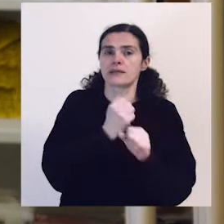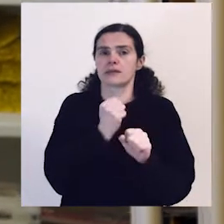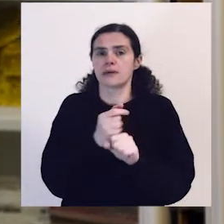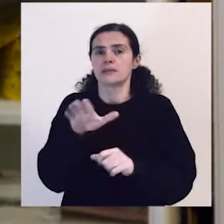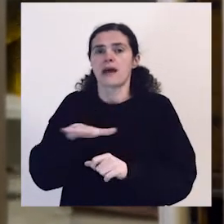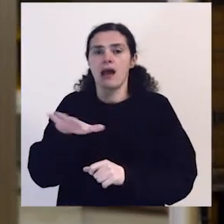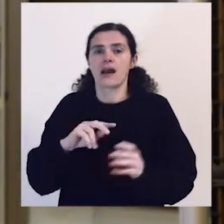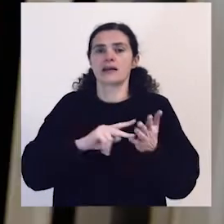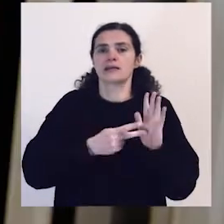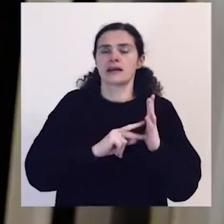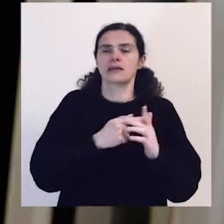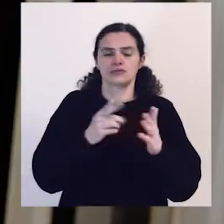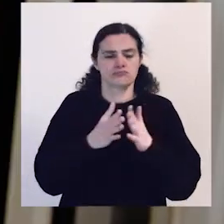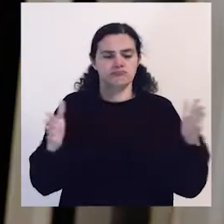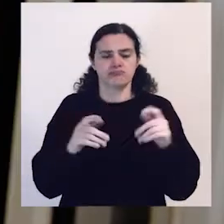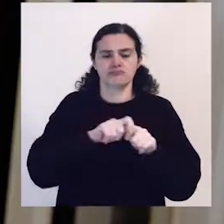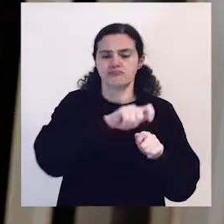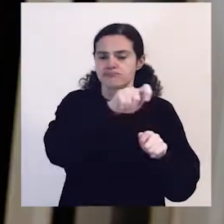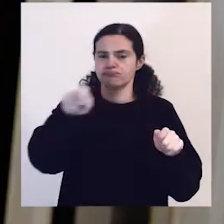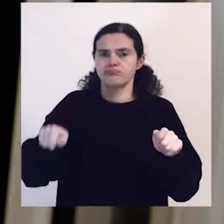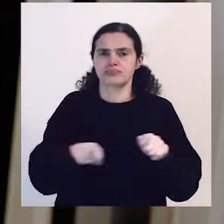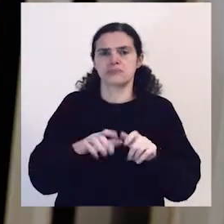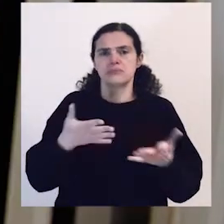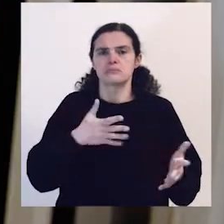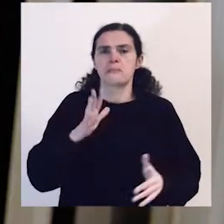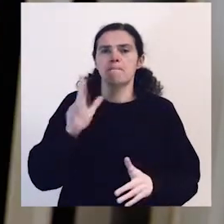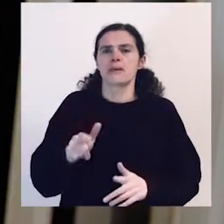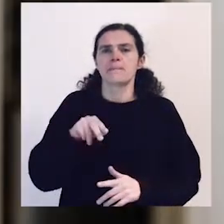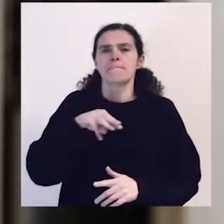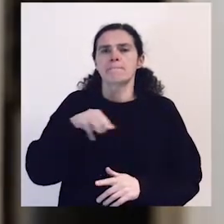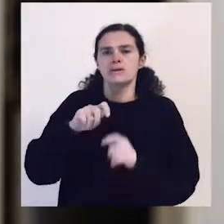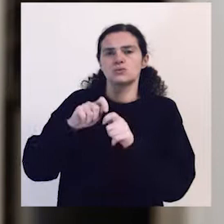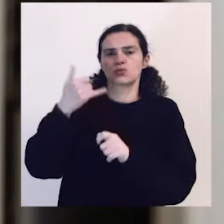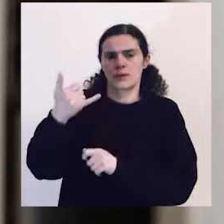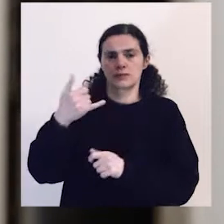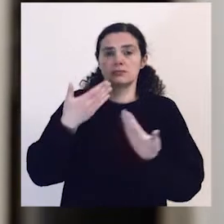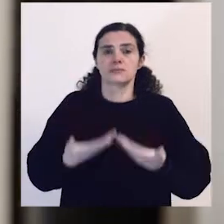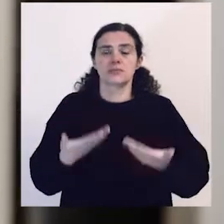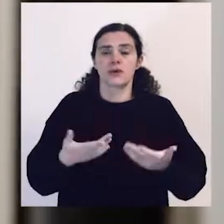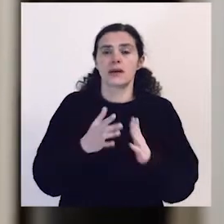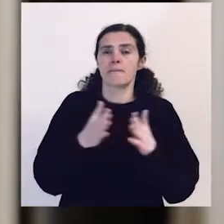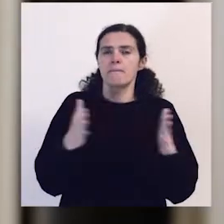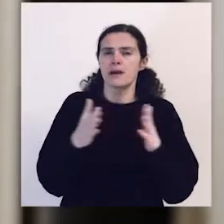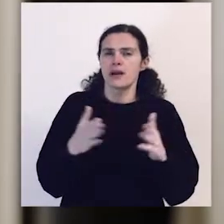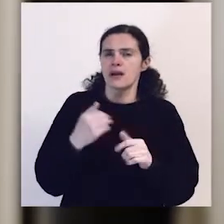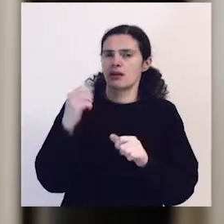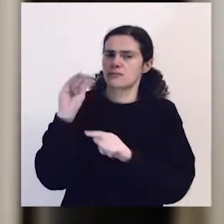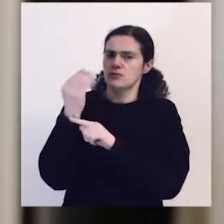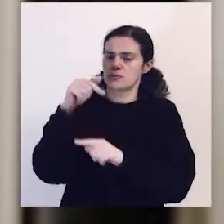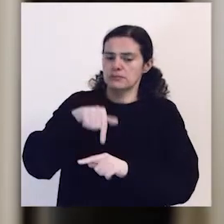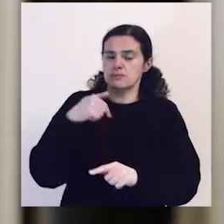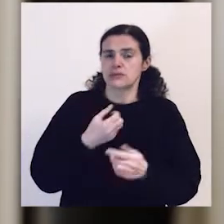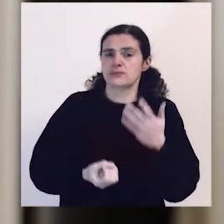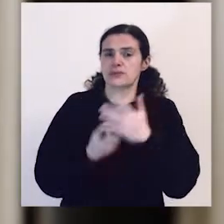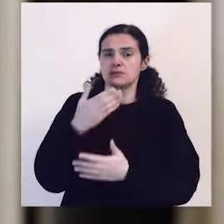zonas técnicas, têm uma área de aproximadamente 1.000 metros quadrados. Atualmente, a grande maioria das obras da